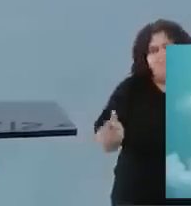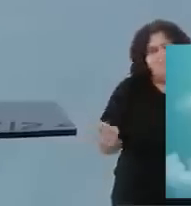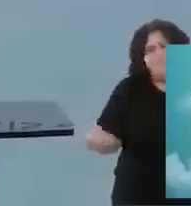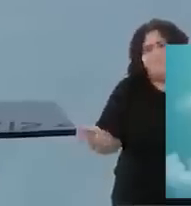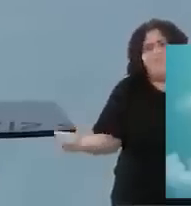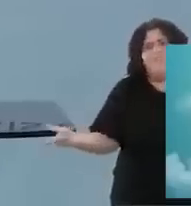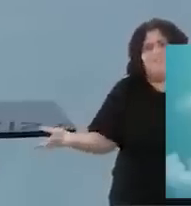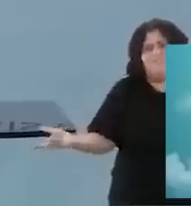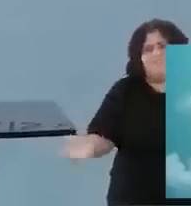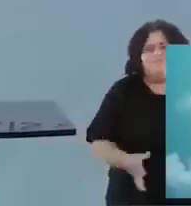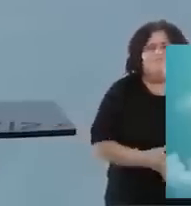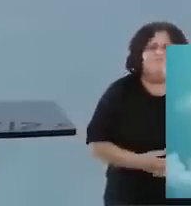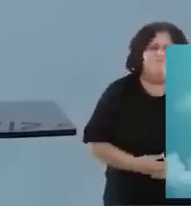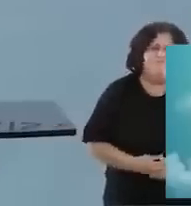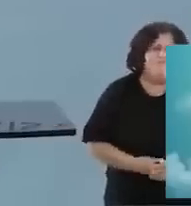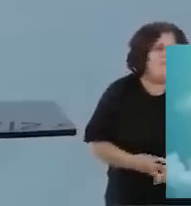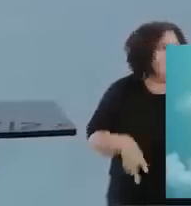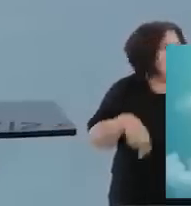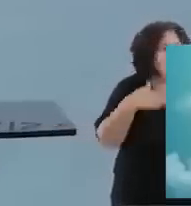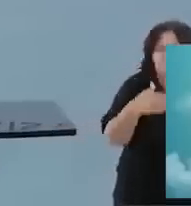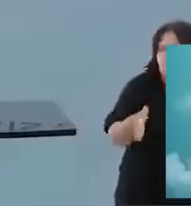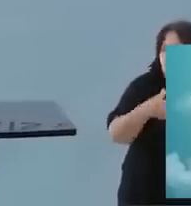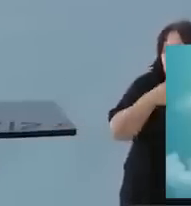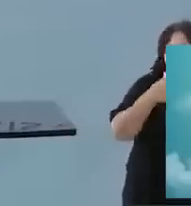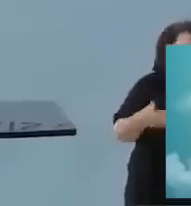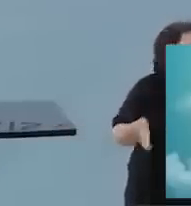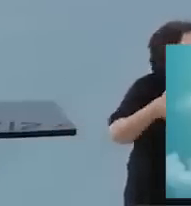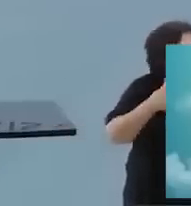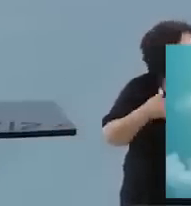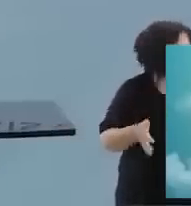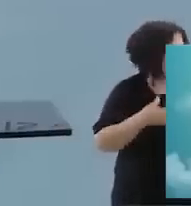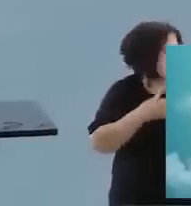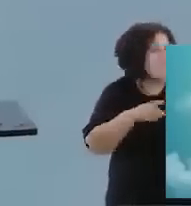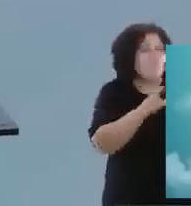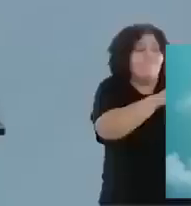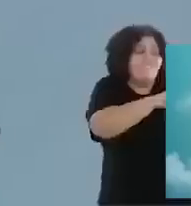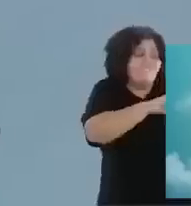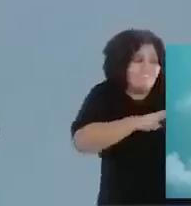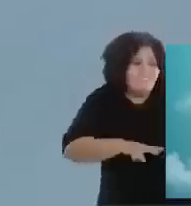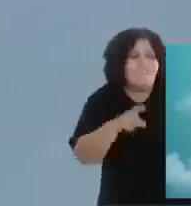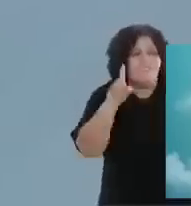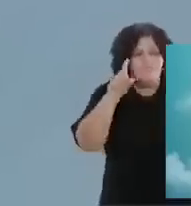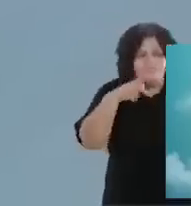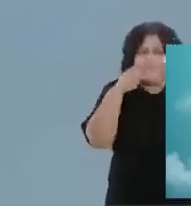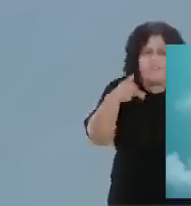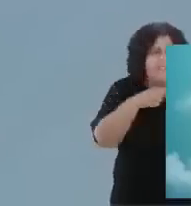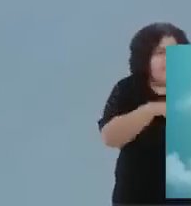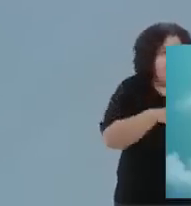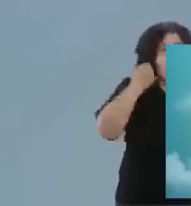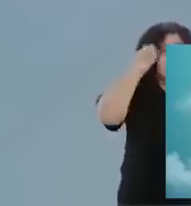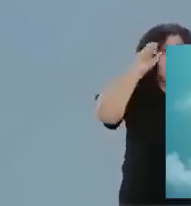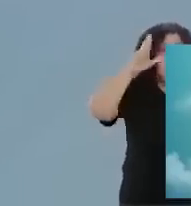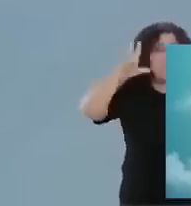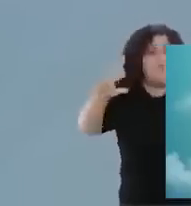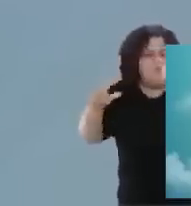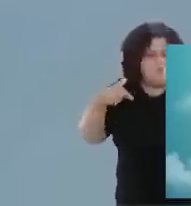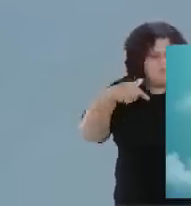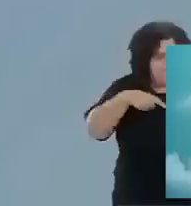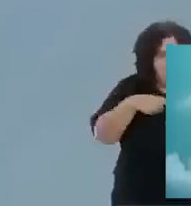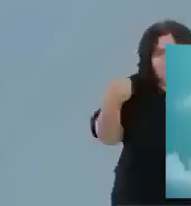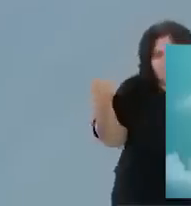do Senhor, graça e paz, ou um beijo, ou dois beijos, ou três beijos, o que o texto está dizendo é que a nossa cultura precisa